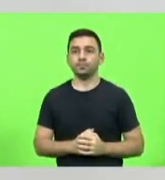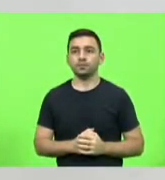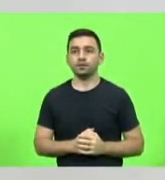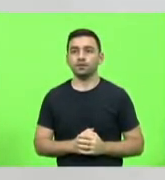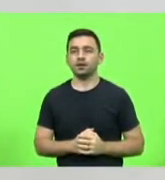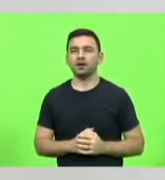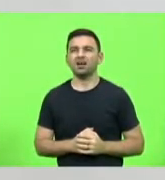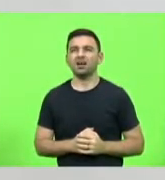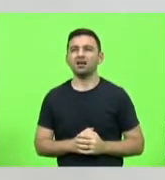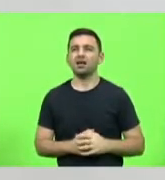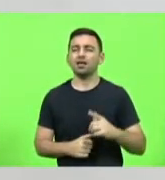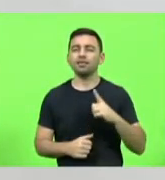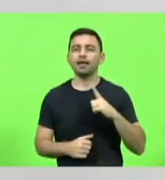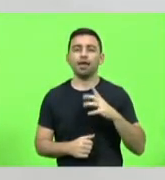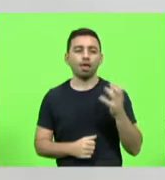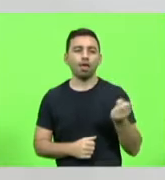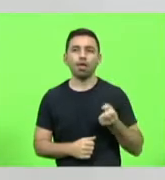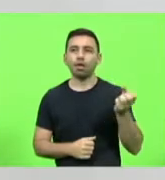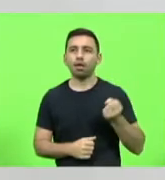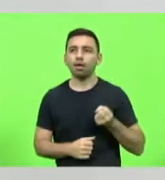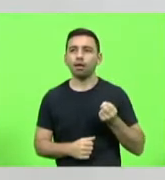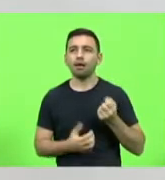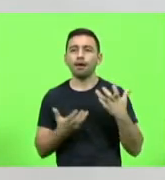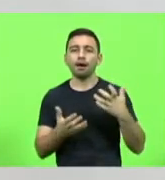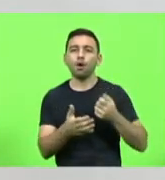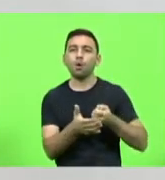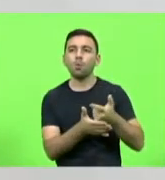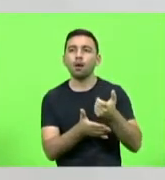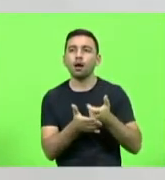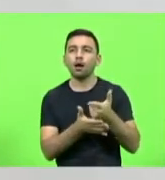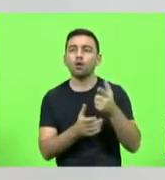fazendo vaquinha para comprar... Agora,